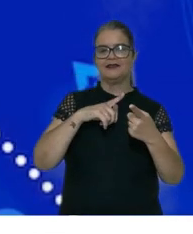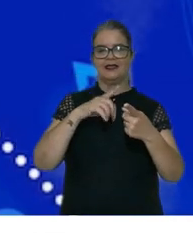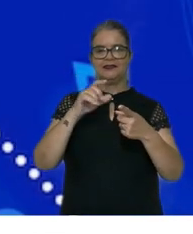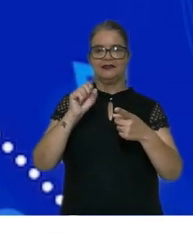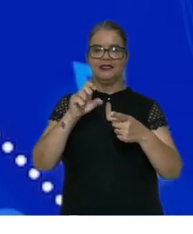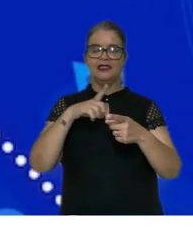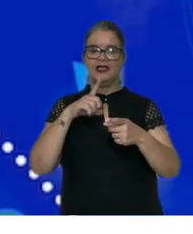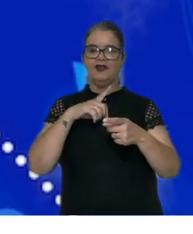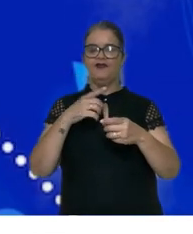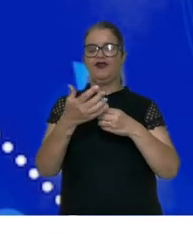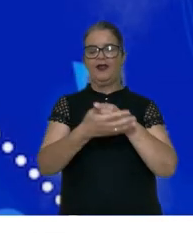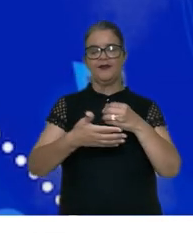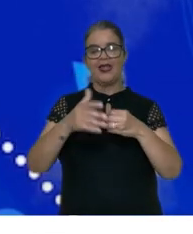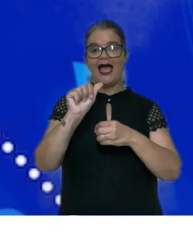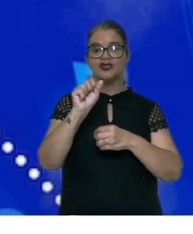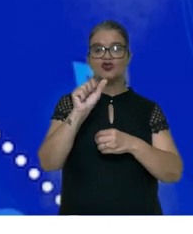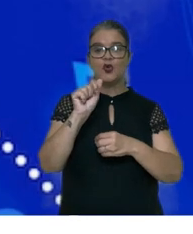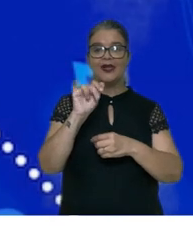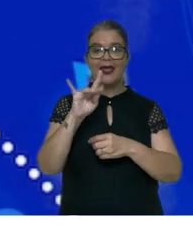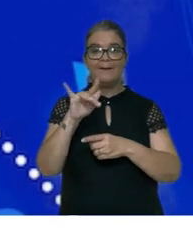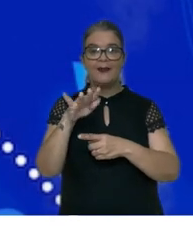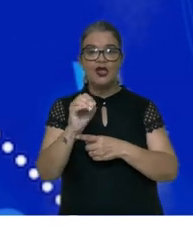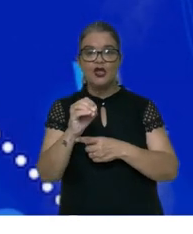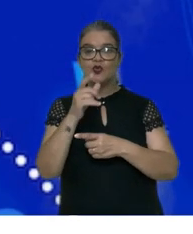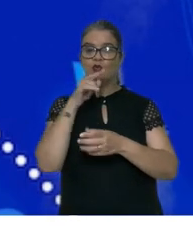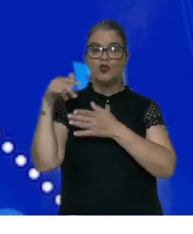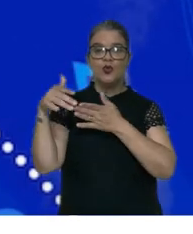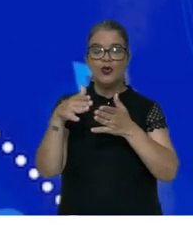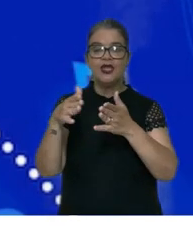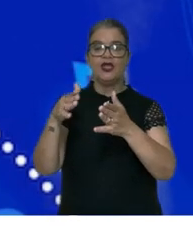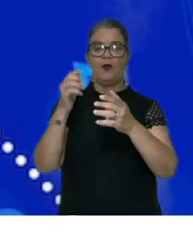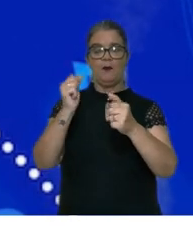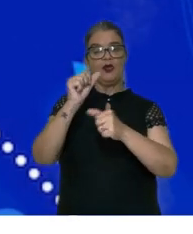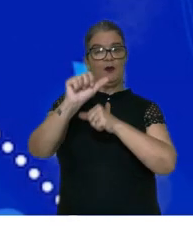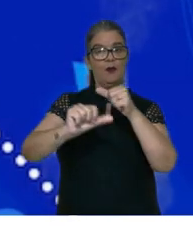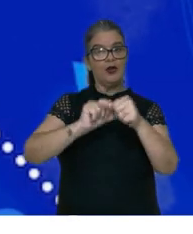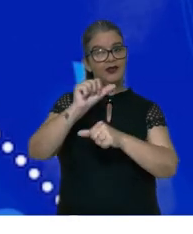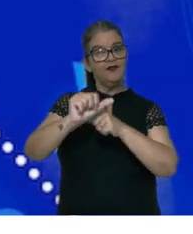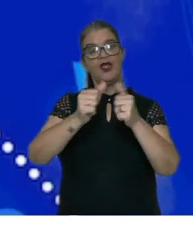base, assoreamento do rio. E para além